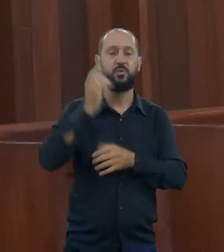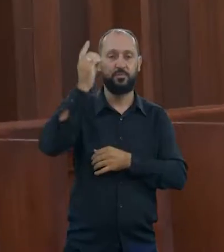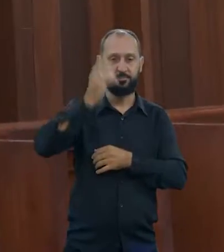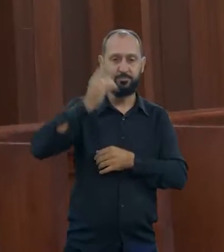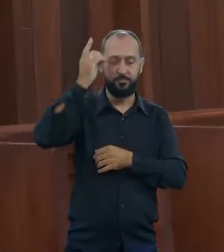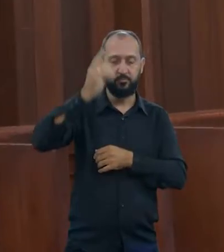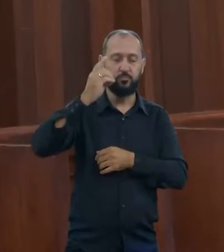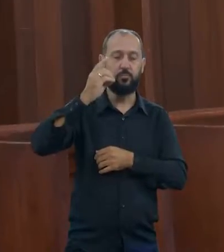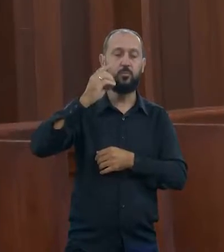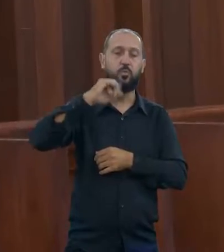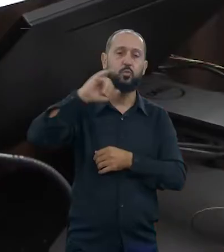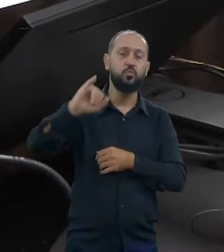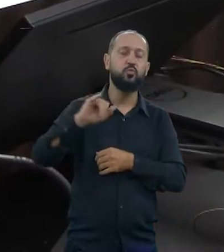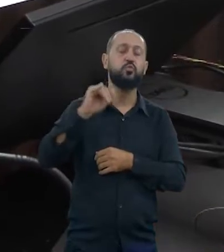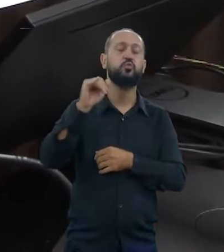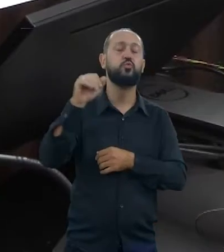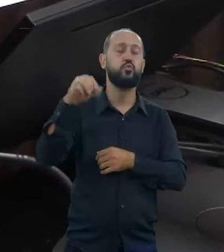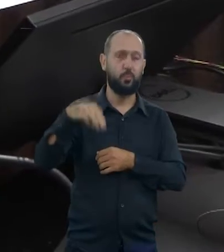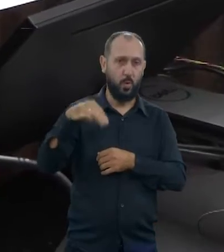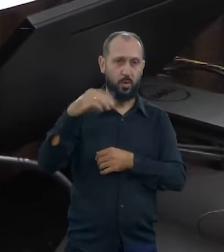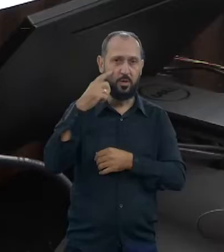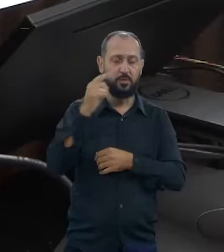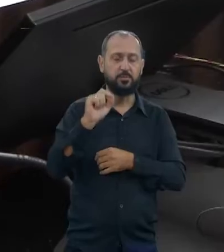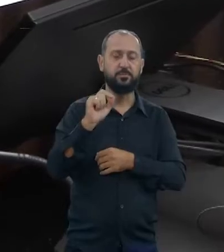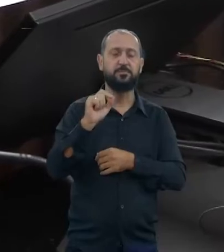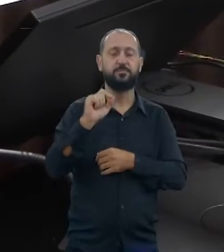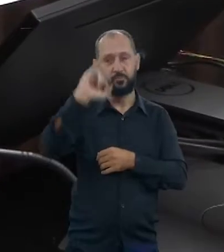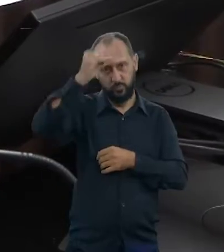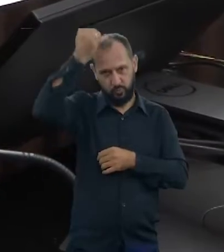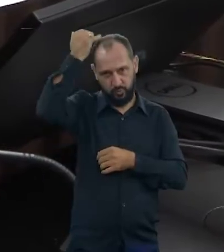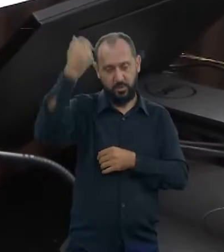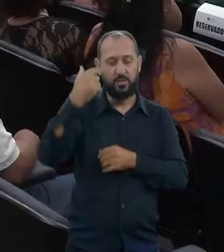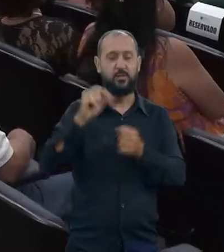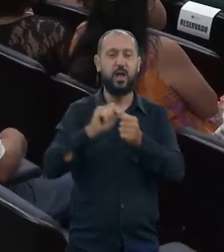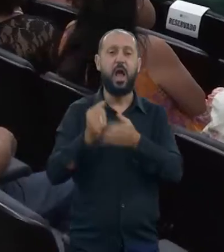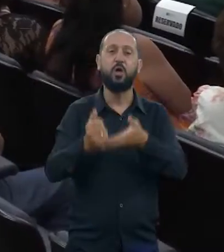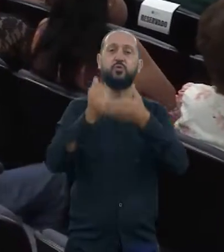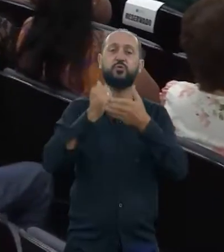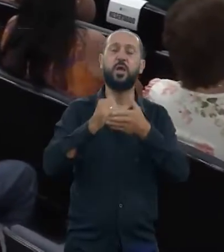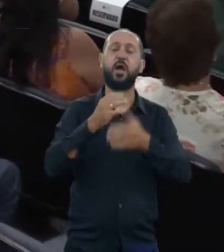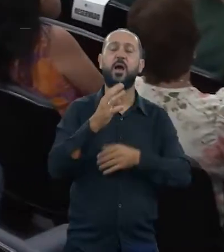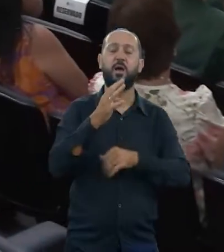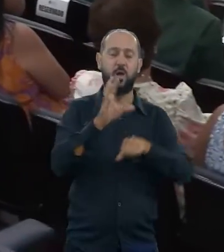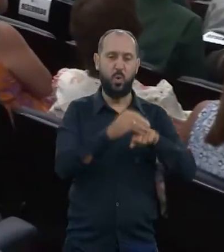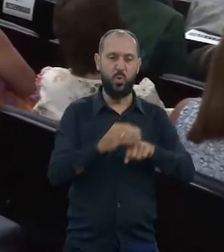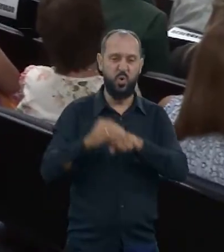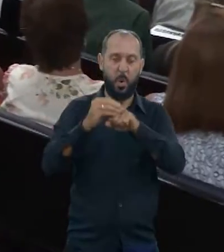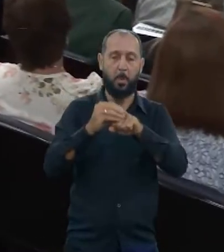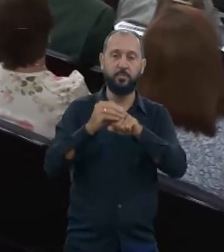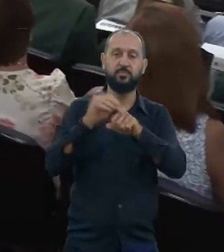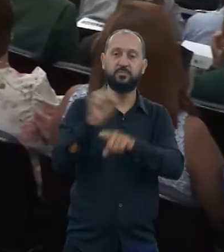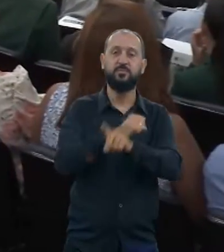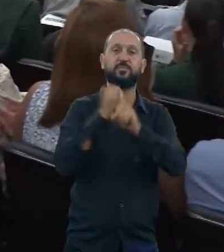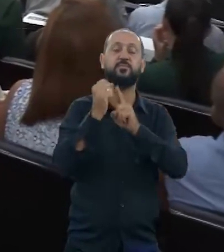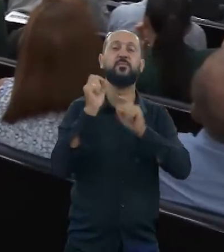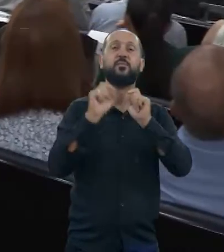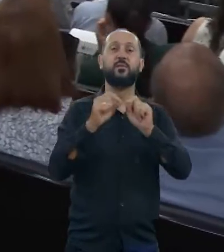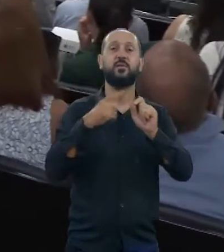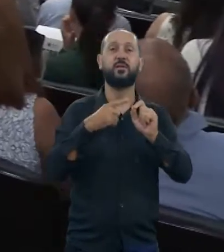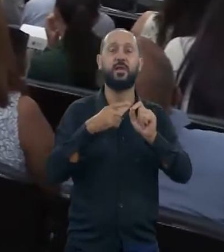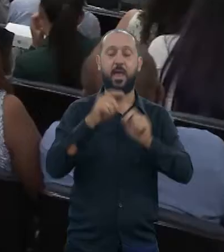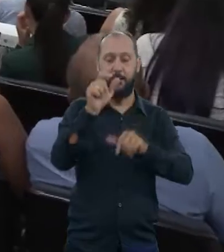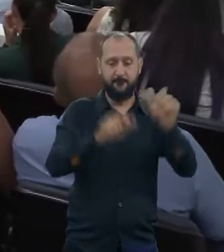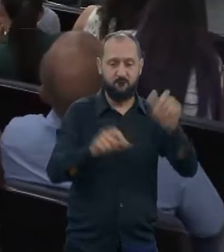ao deputado Júnior Mock, que nos está prestigiando também para dar a conhecer mais à